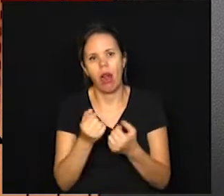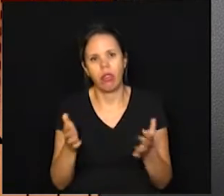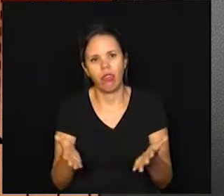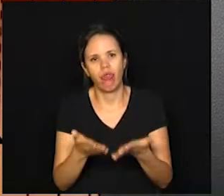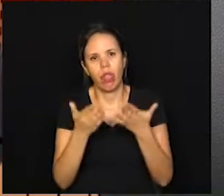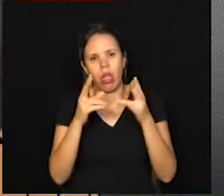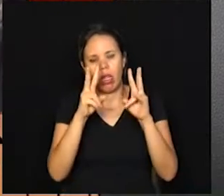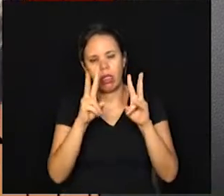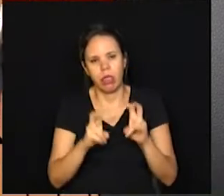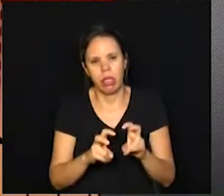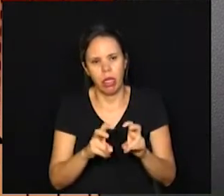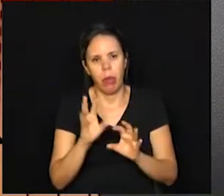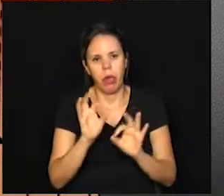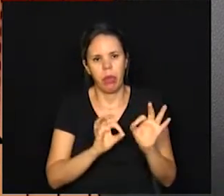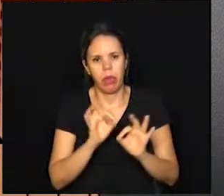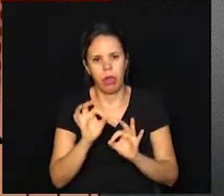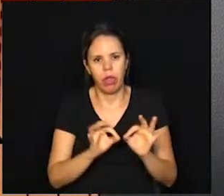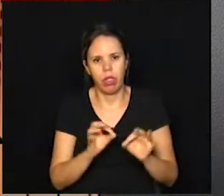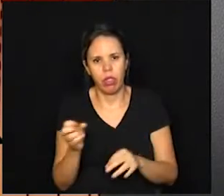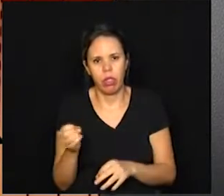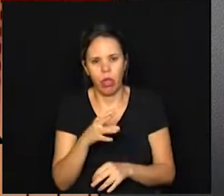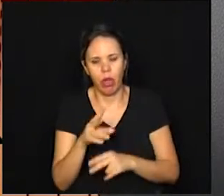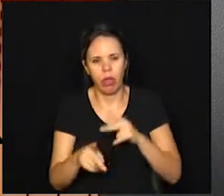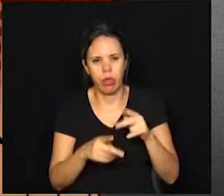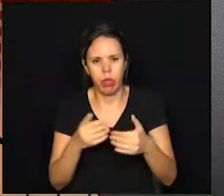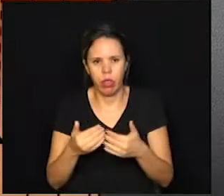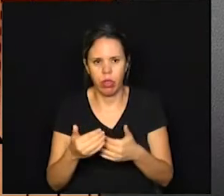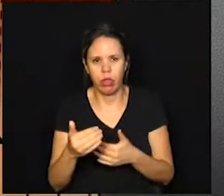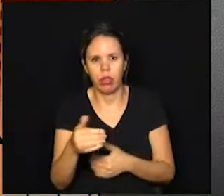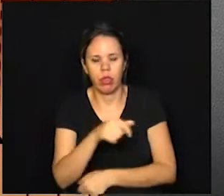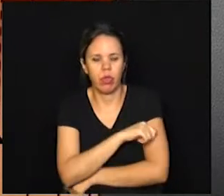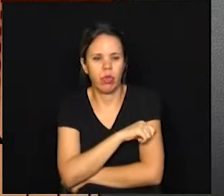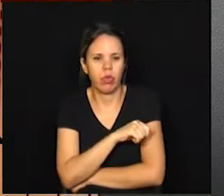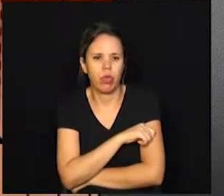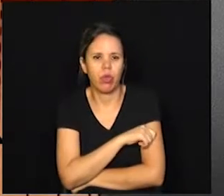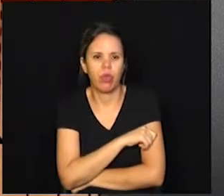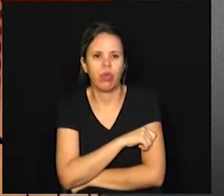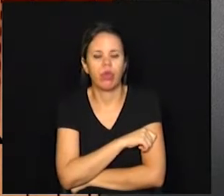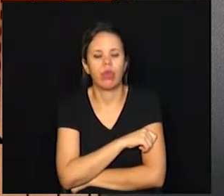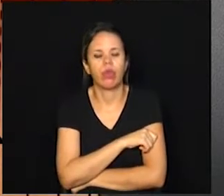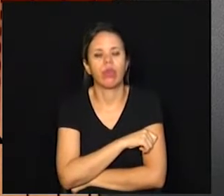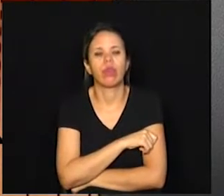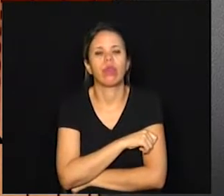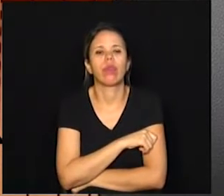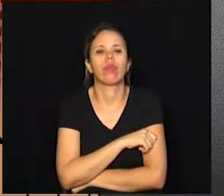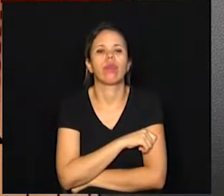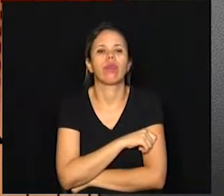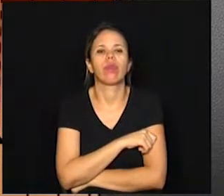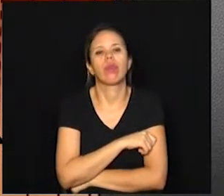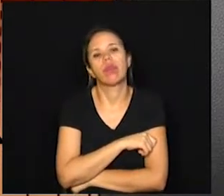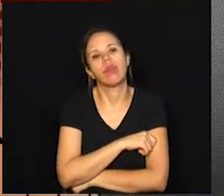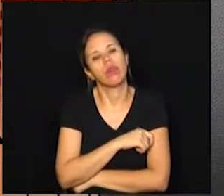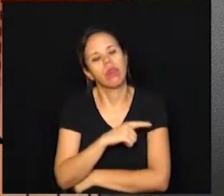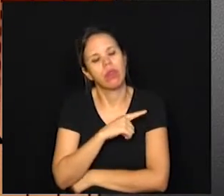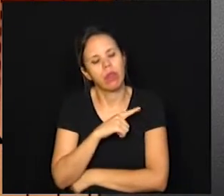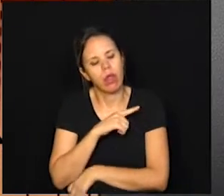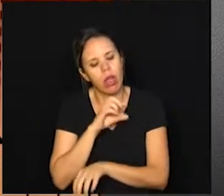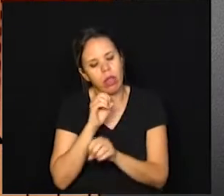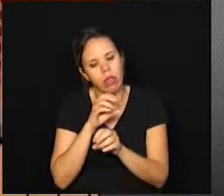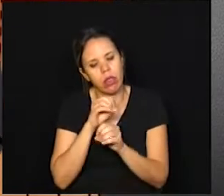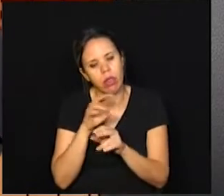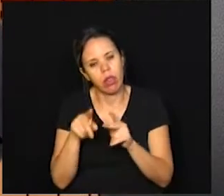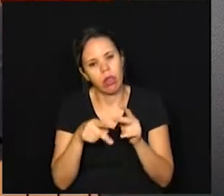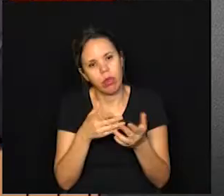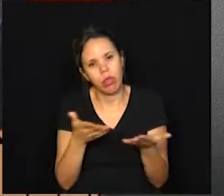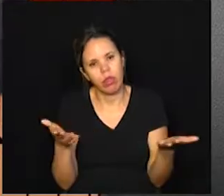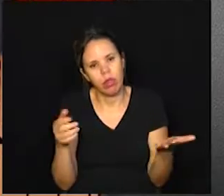temática, prepararmos as novas gerações, que é o aluno, está trabalhando com essa questão, e,